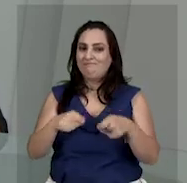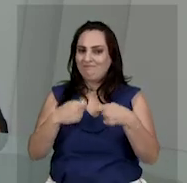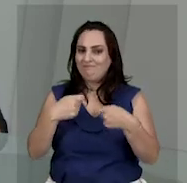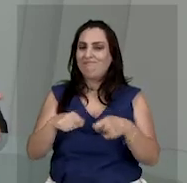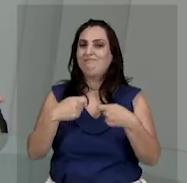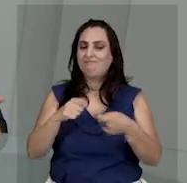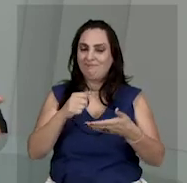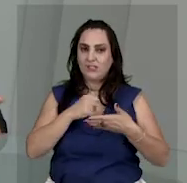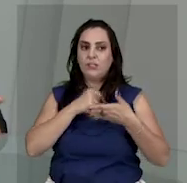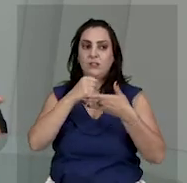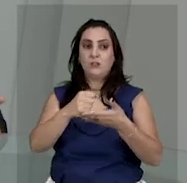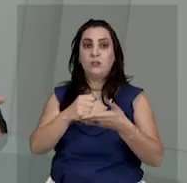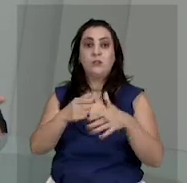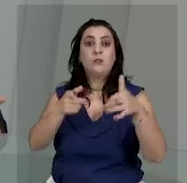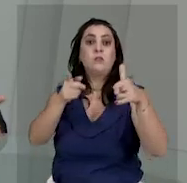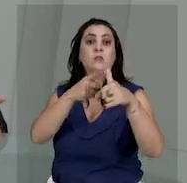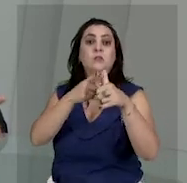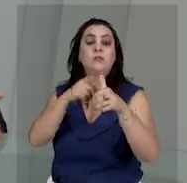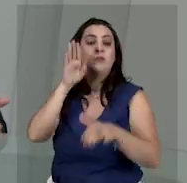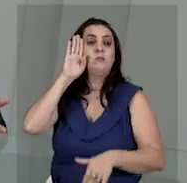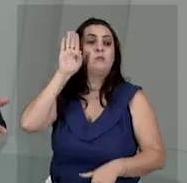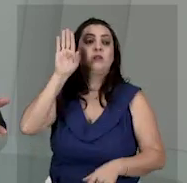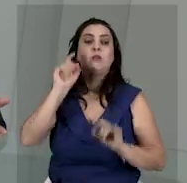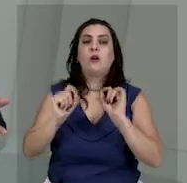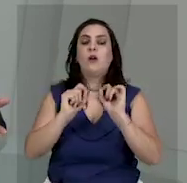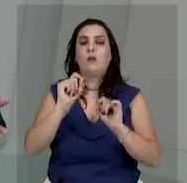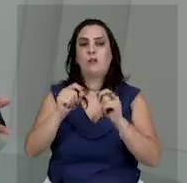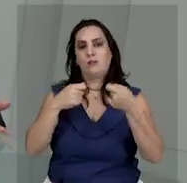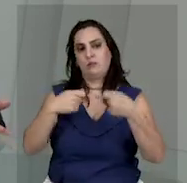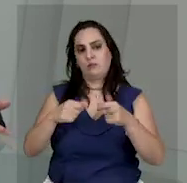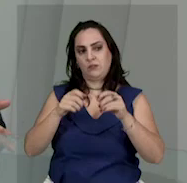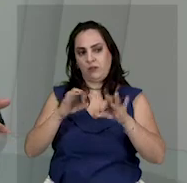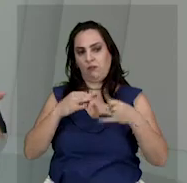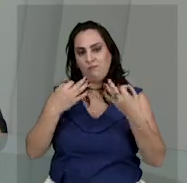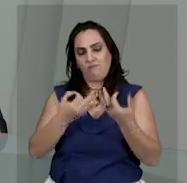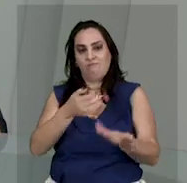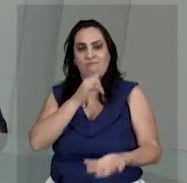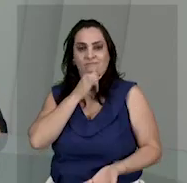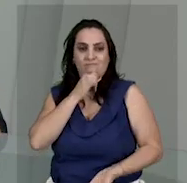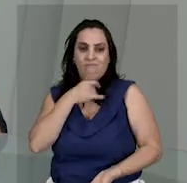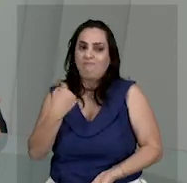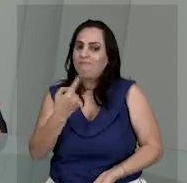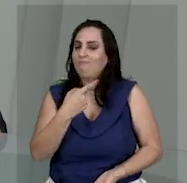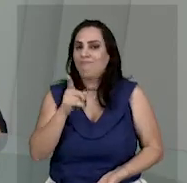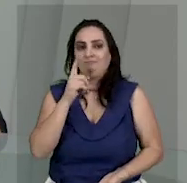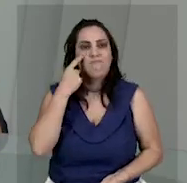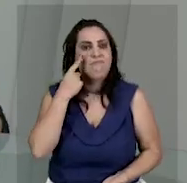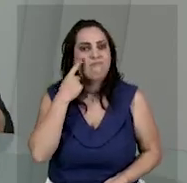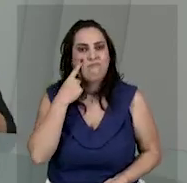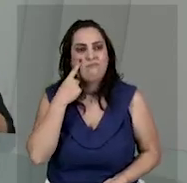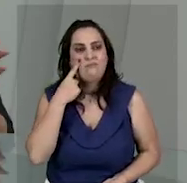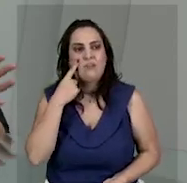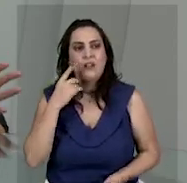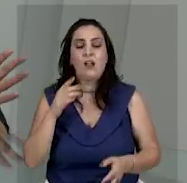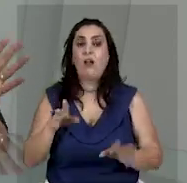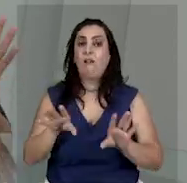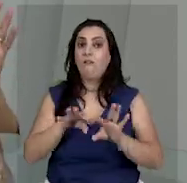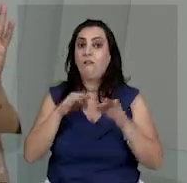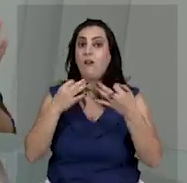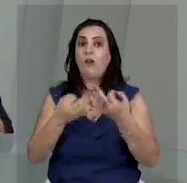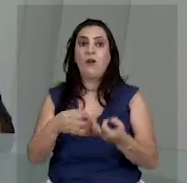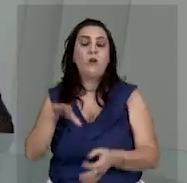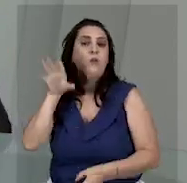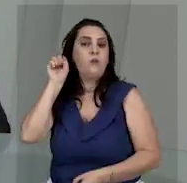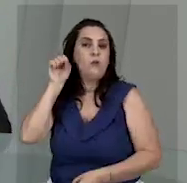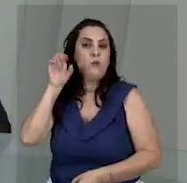o principal empenho ele deveria ser da família. Infelizmente, não é o que a gente vê hoje. São poucas as famílias de ouvintes, porque